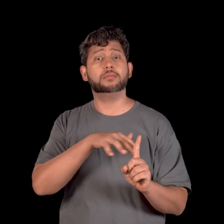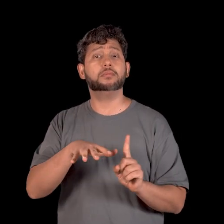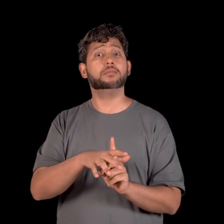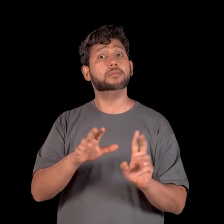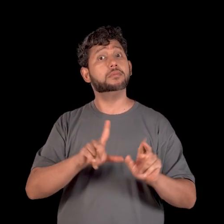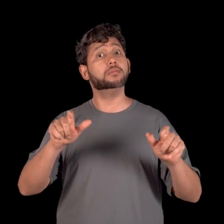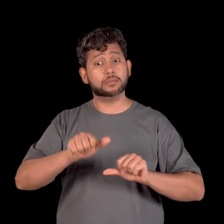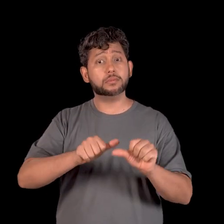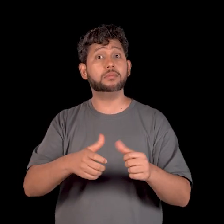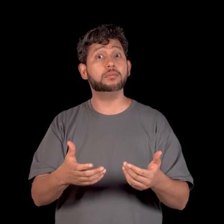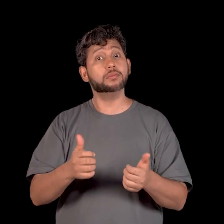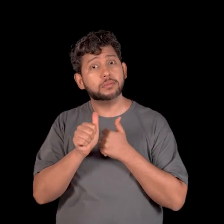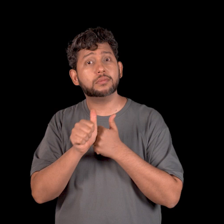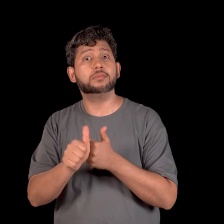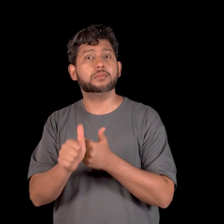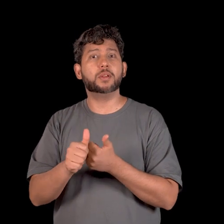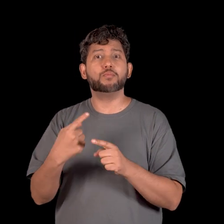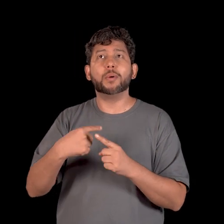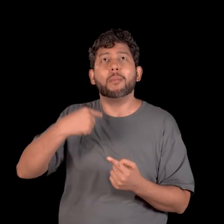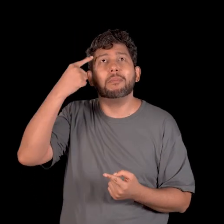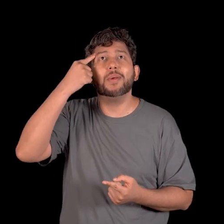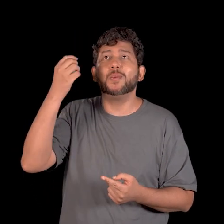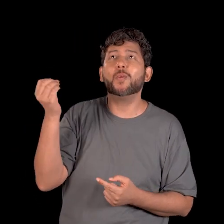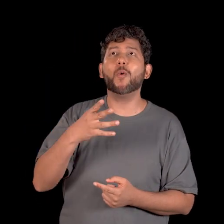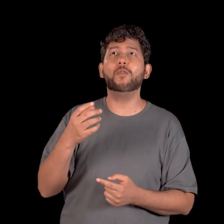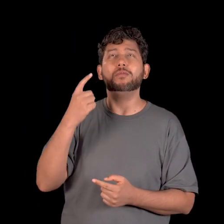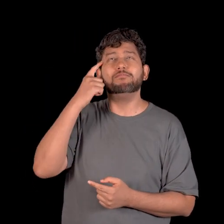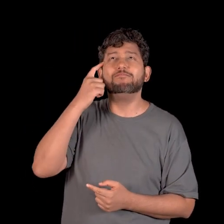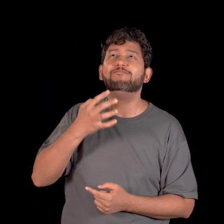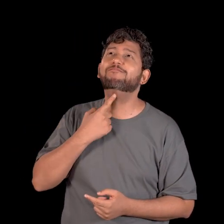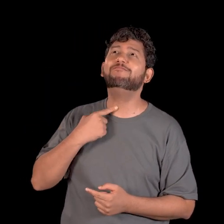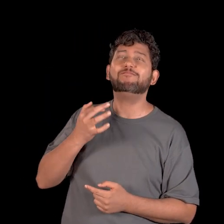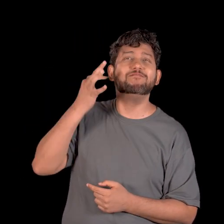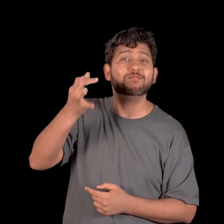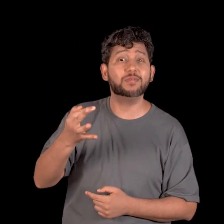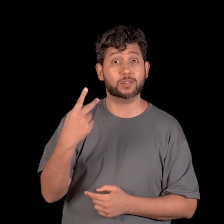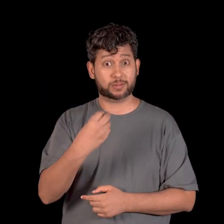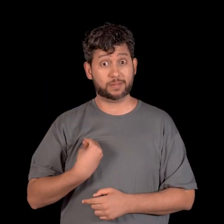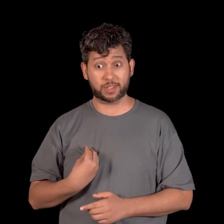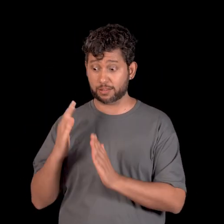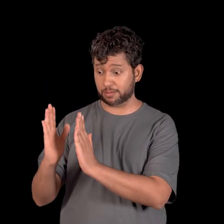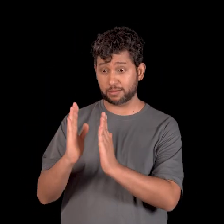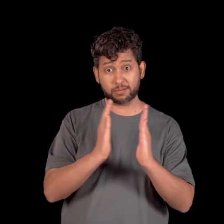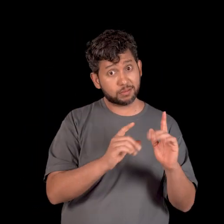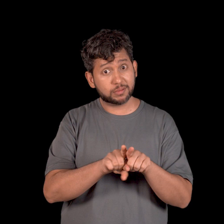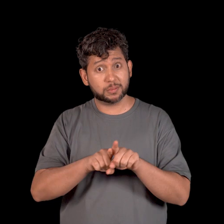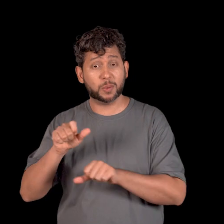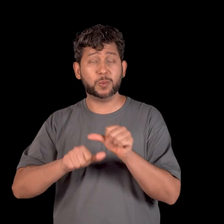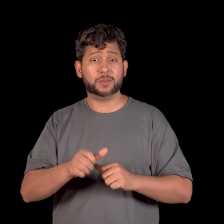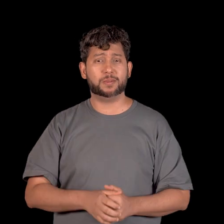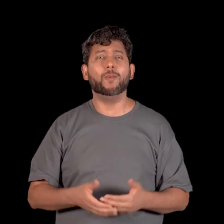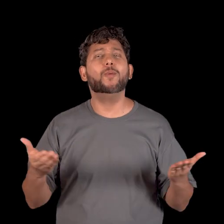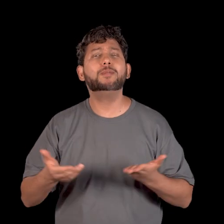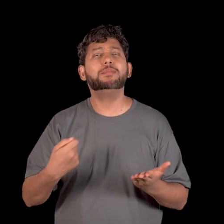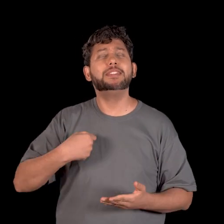reordenado em função das novas dinâmicas individuais e coletivas, ou mesmo de novas utopias, desejos e objetivos de acordo com as fases